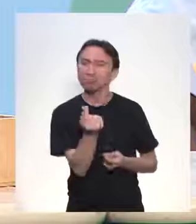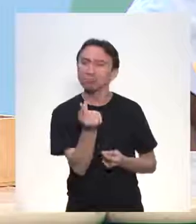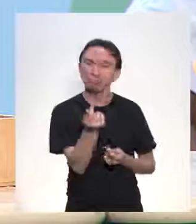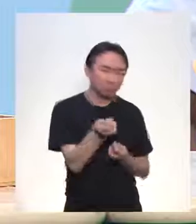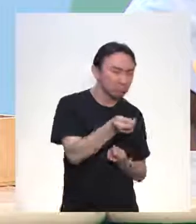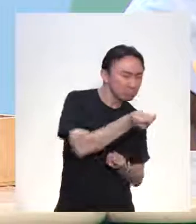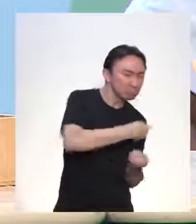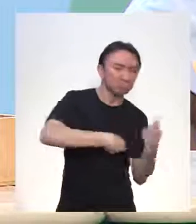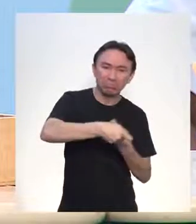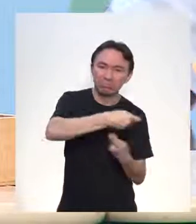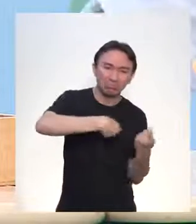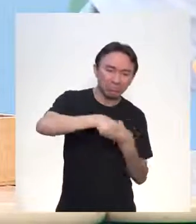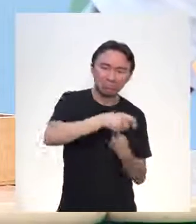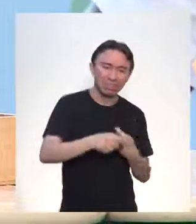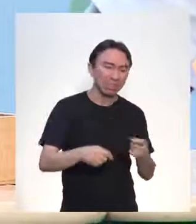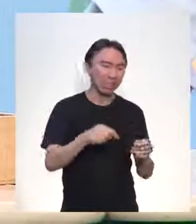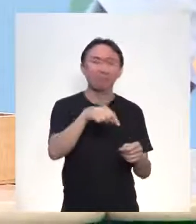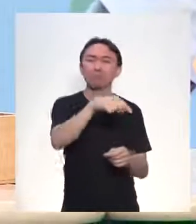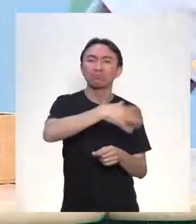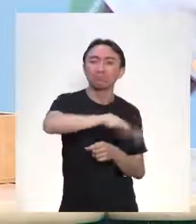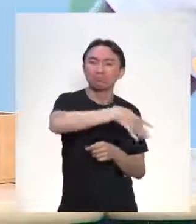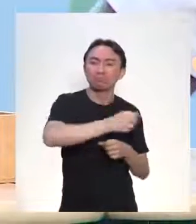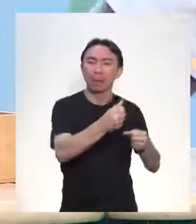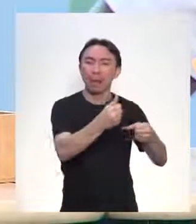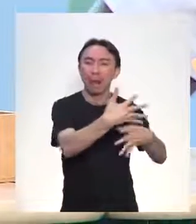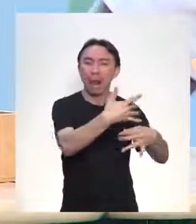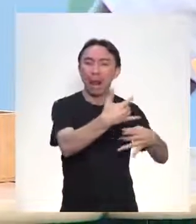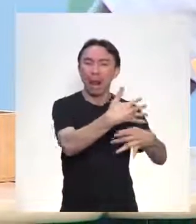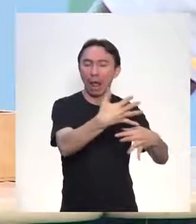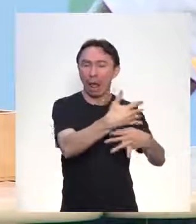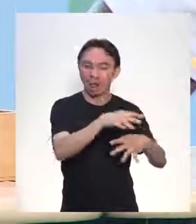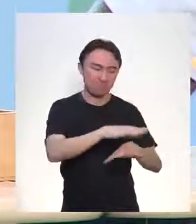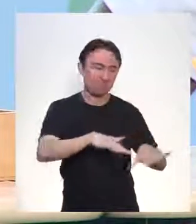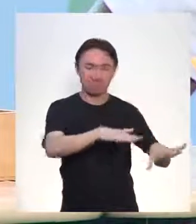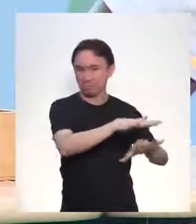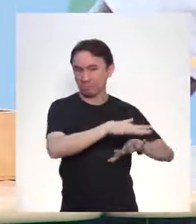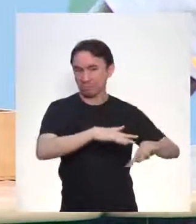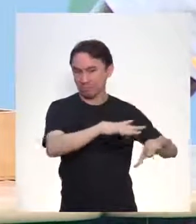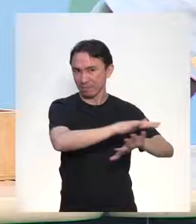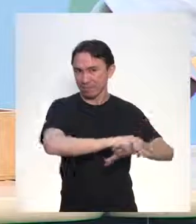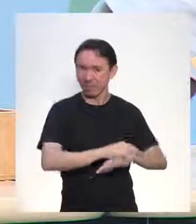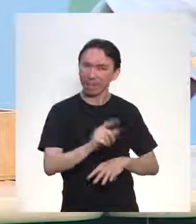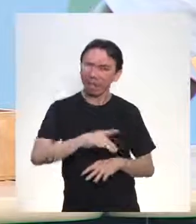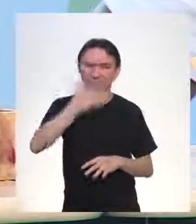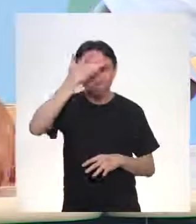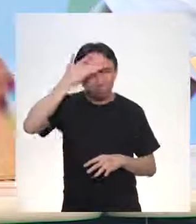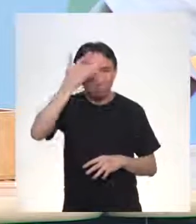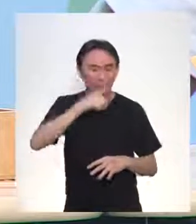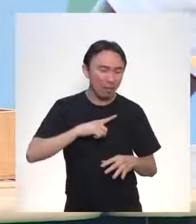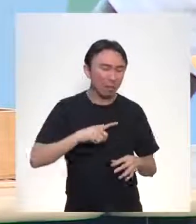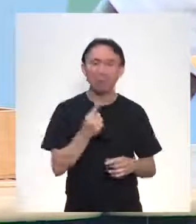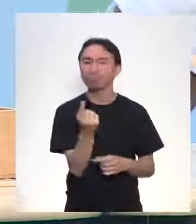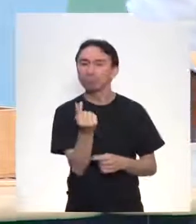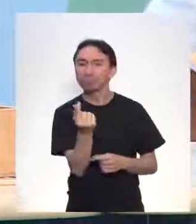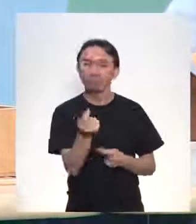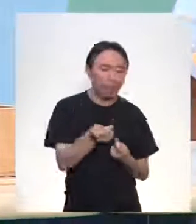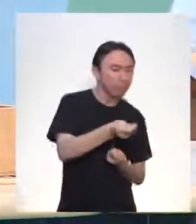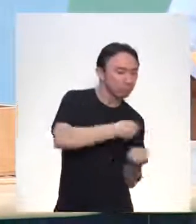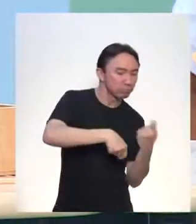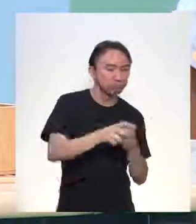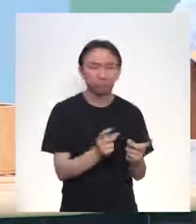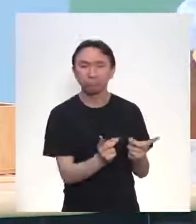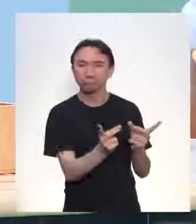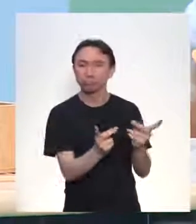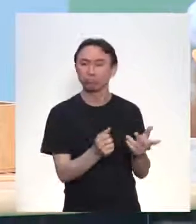partes urbanas, né? Nas partes mais urbanas. E são os caras que estão fazendo comércio. Só que